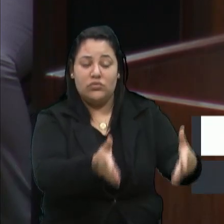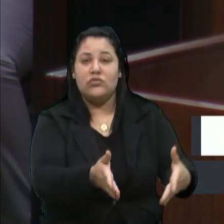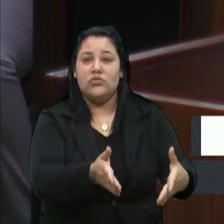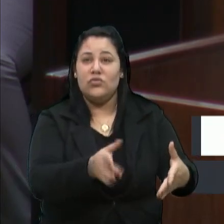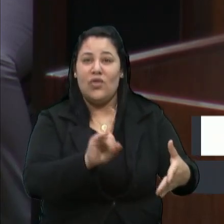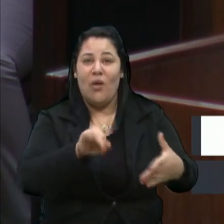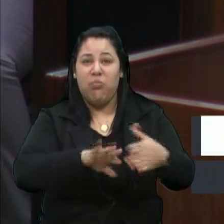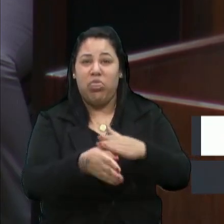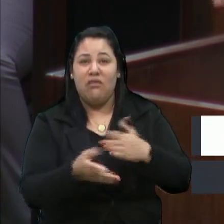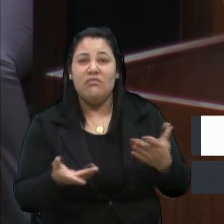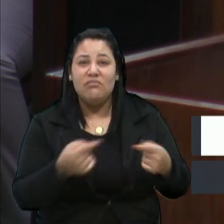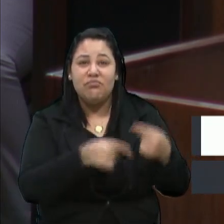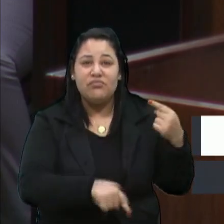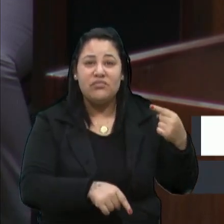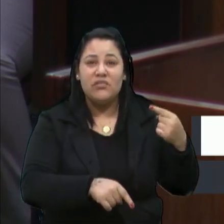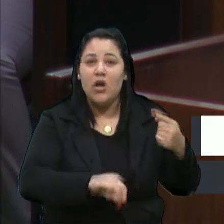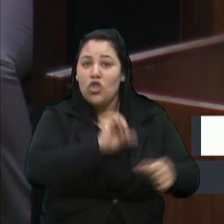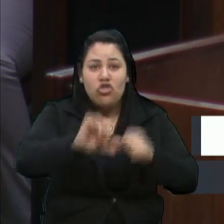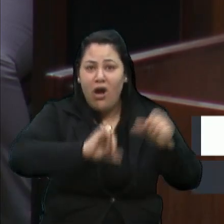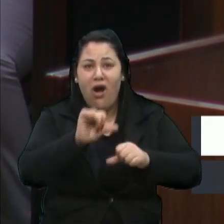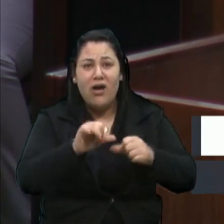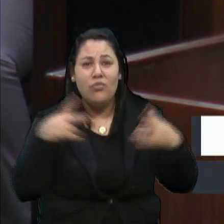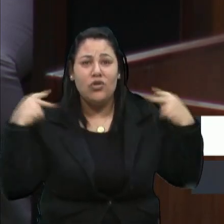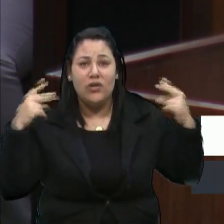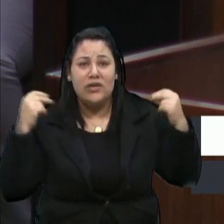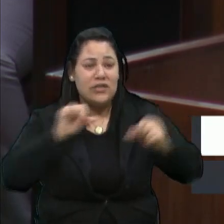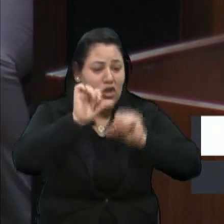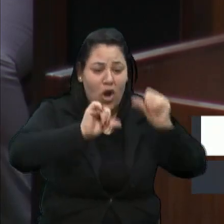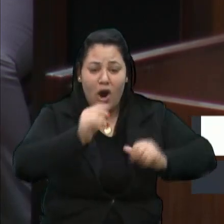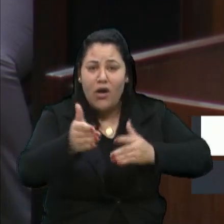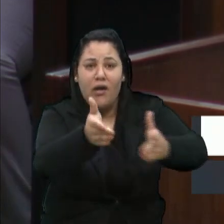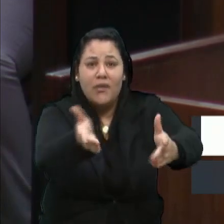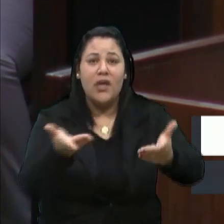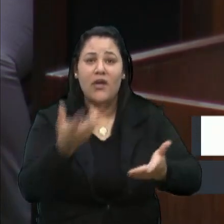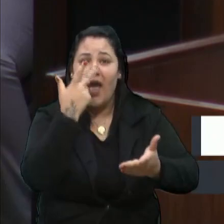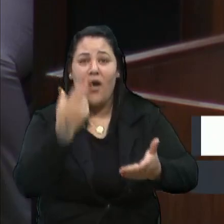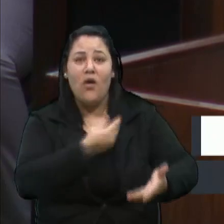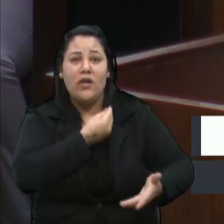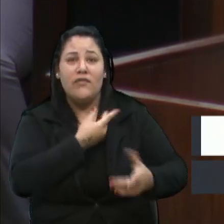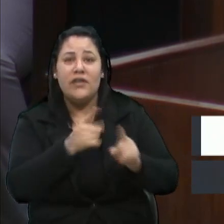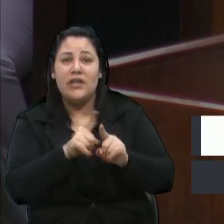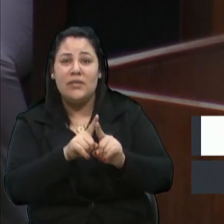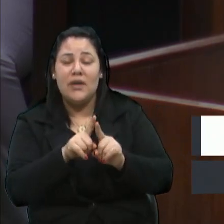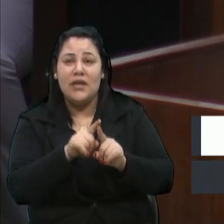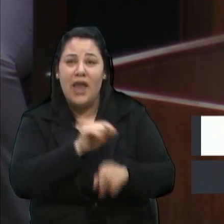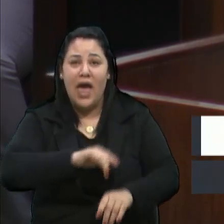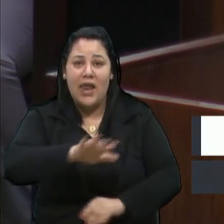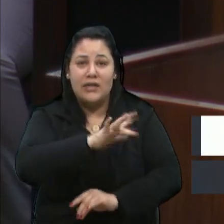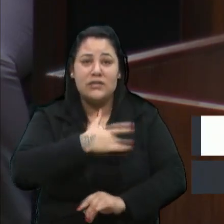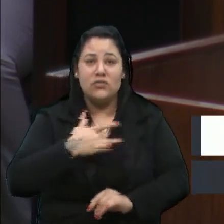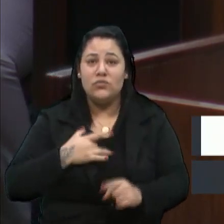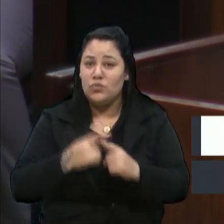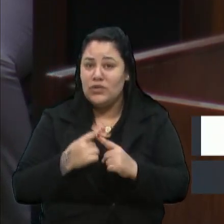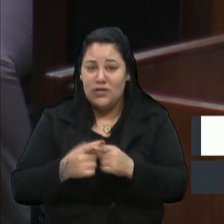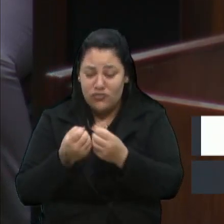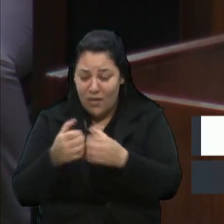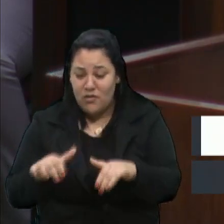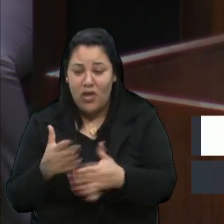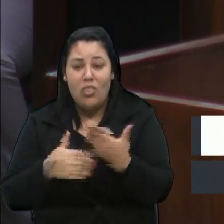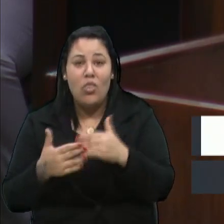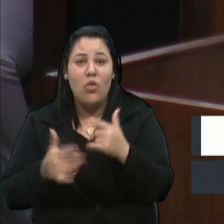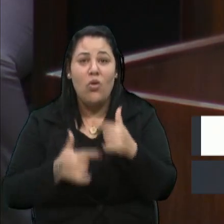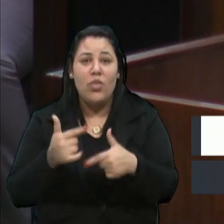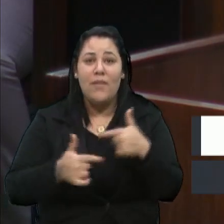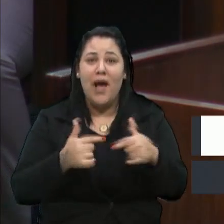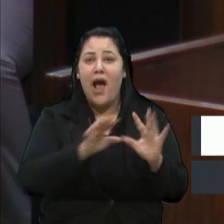adequado mudanças tem que ser feita porque senão nós vamos acabar PR prejudicando todo um trabalho de um